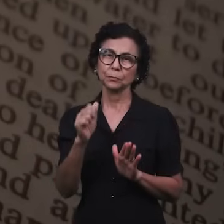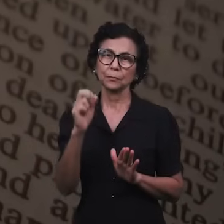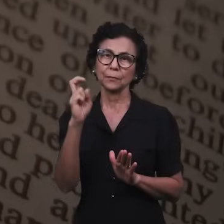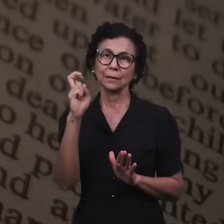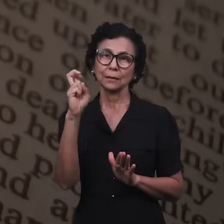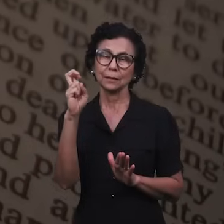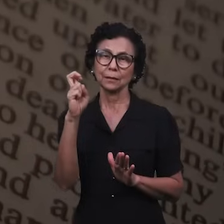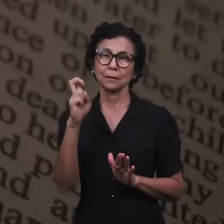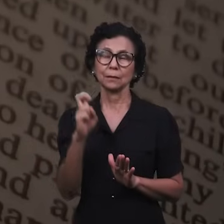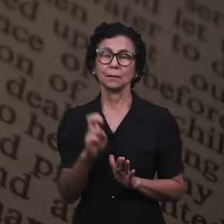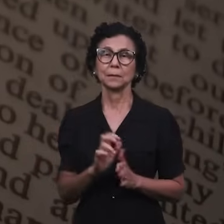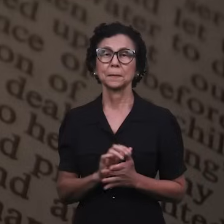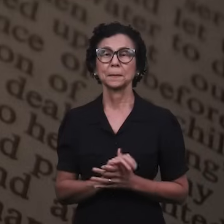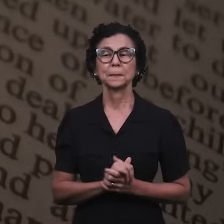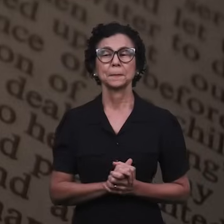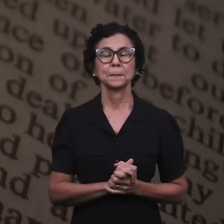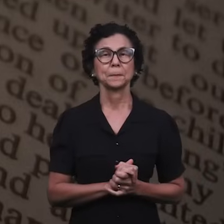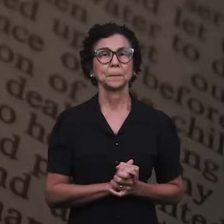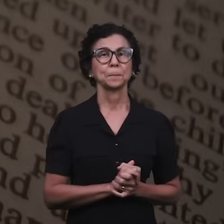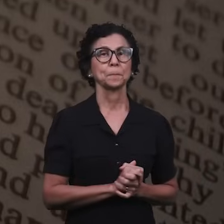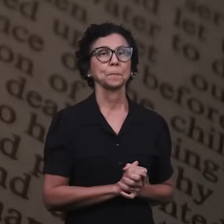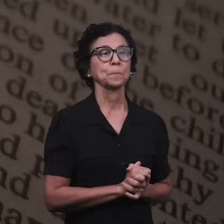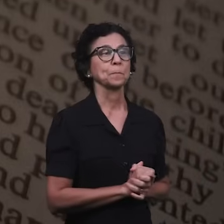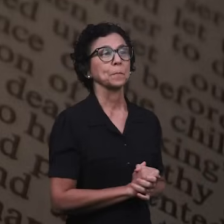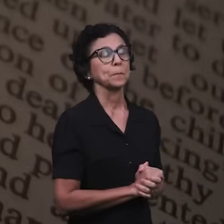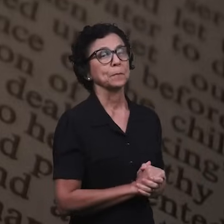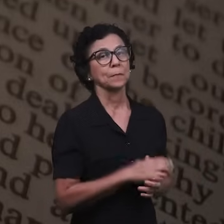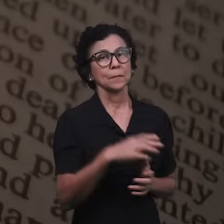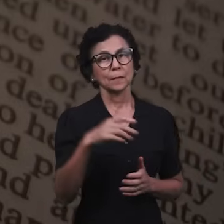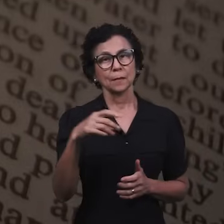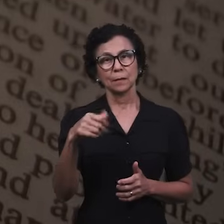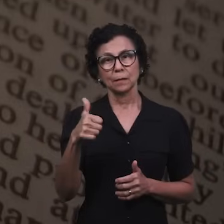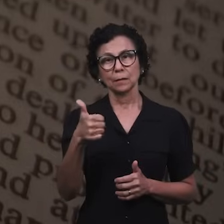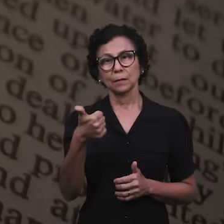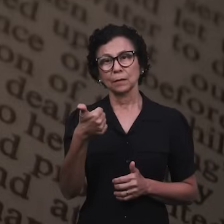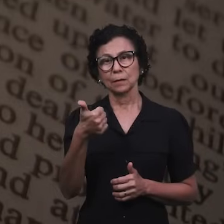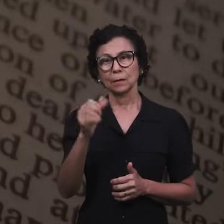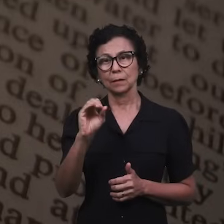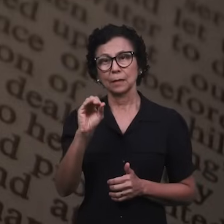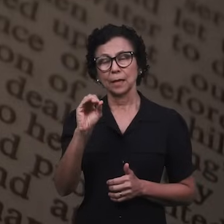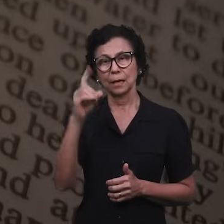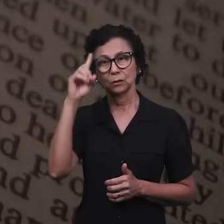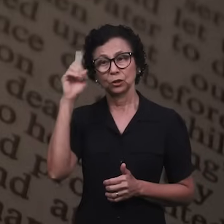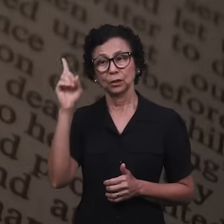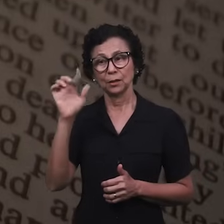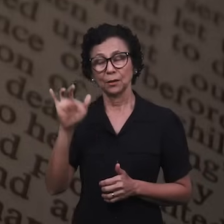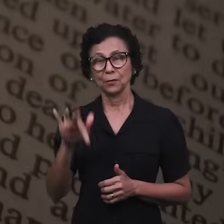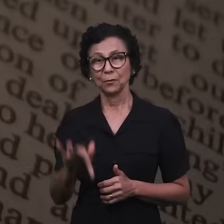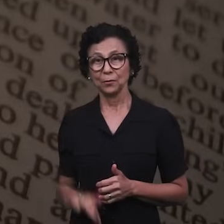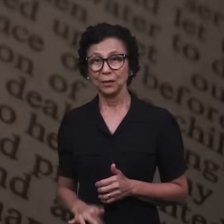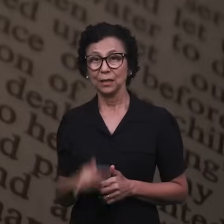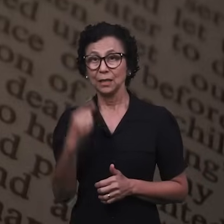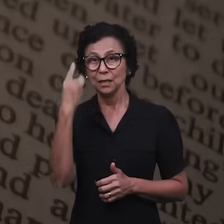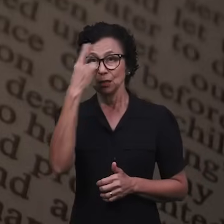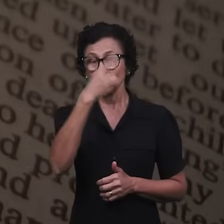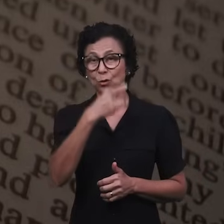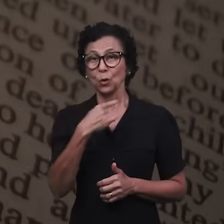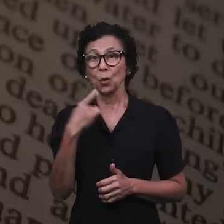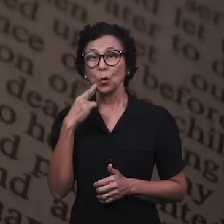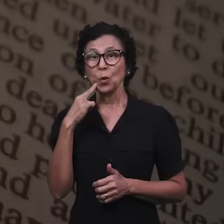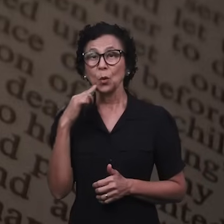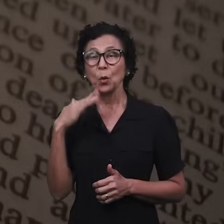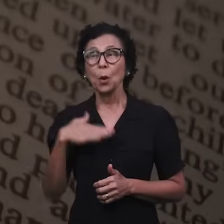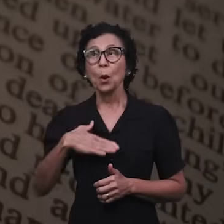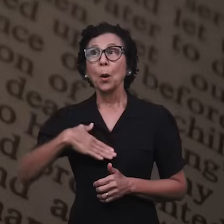verso 15. Diz assim, e ao fim dos 10 dias, pareceram os